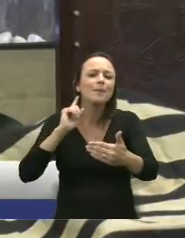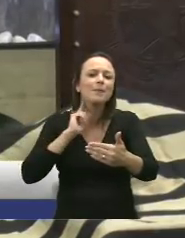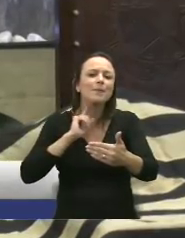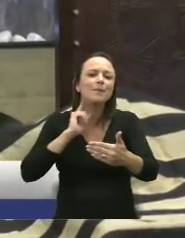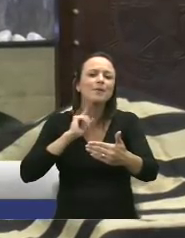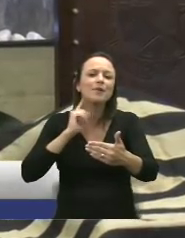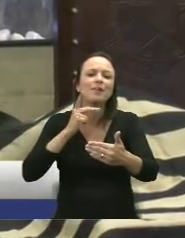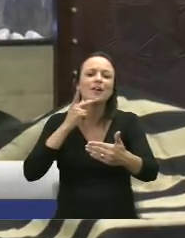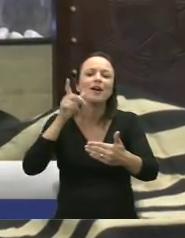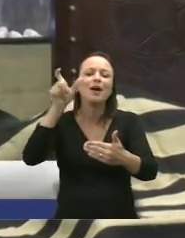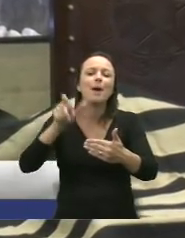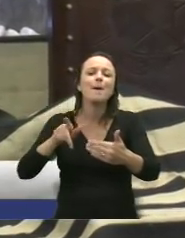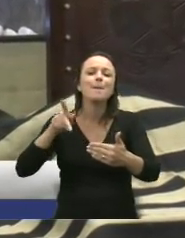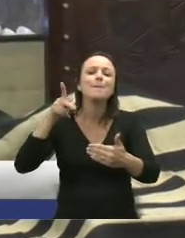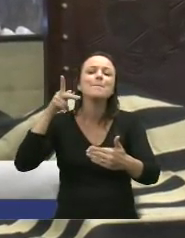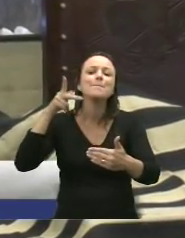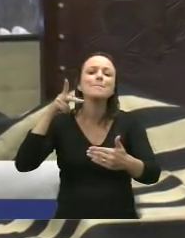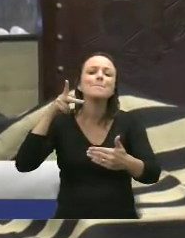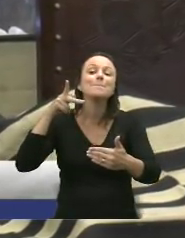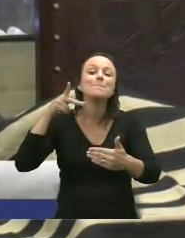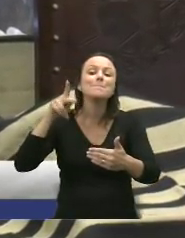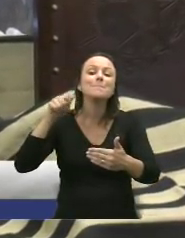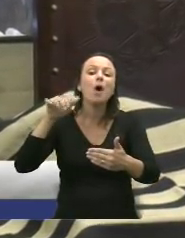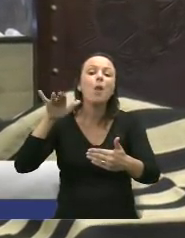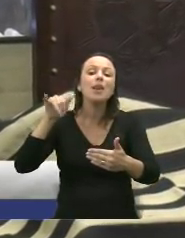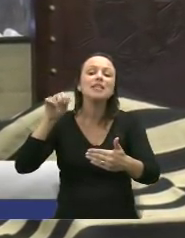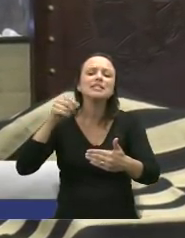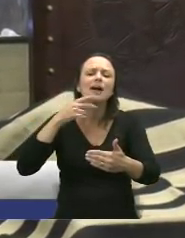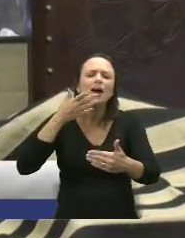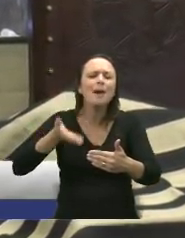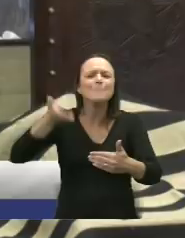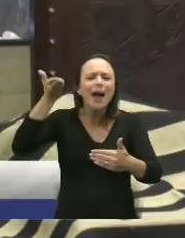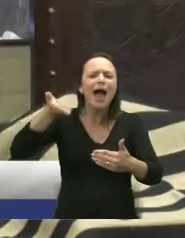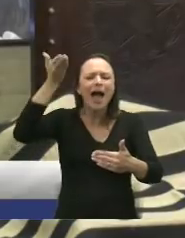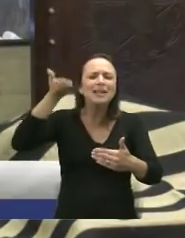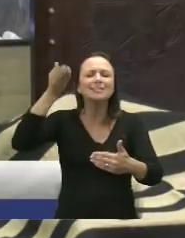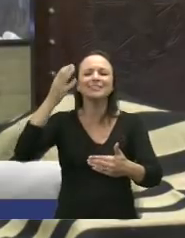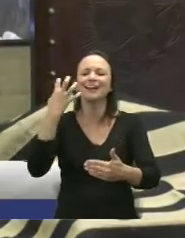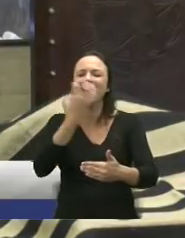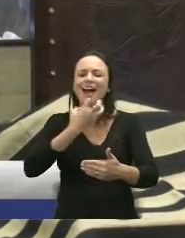ô paulista, toca mais alto!